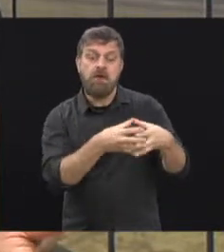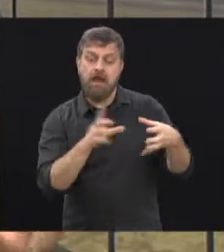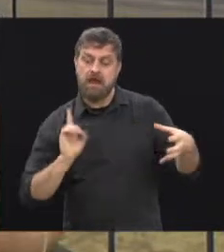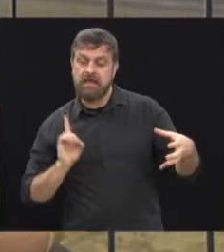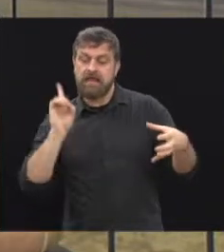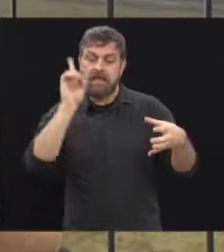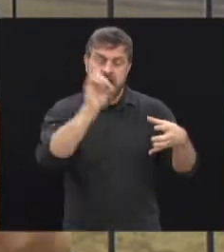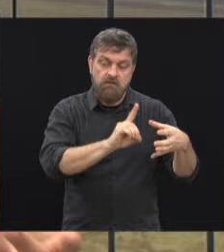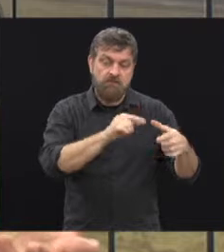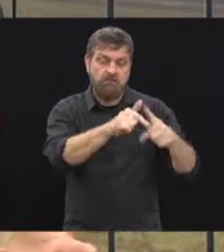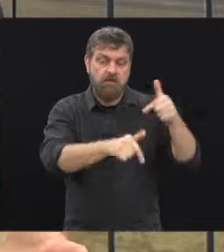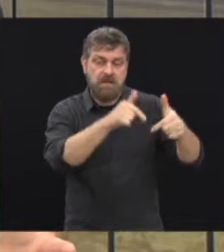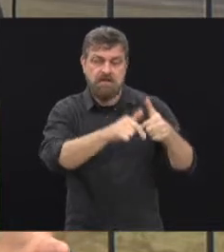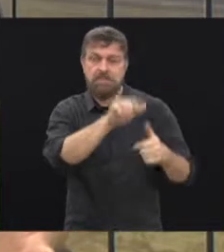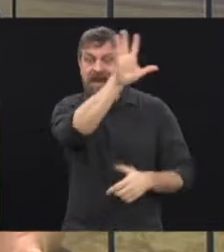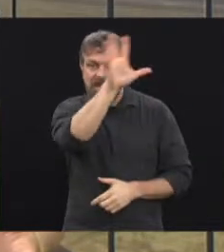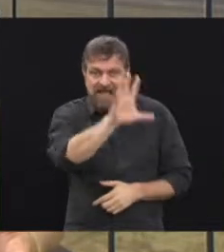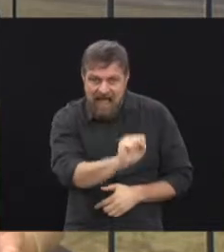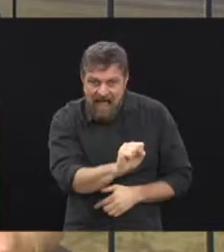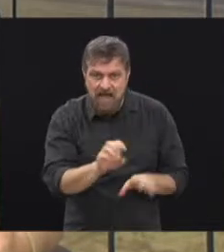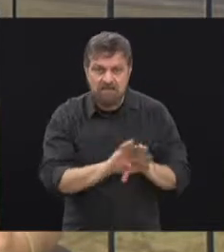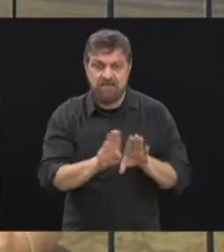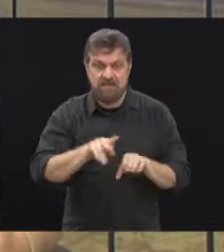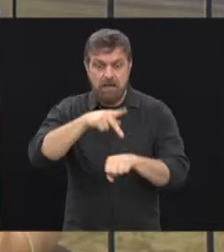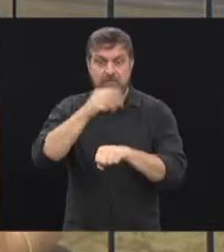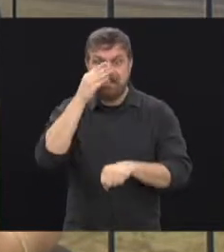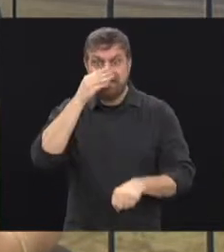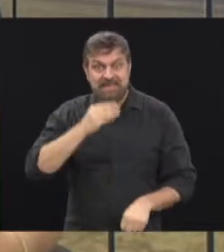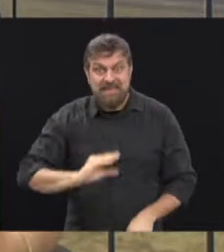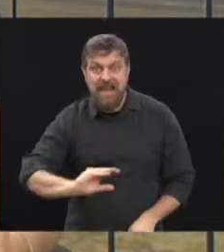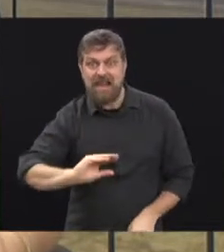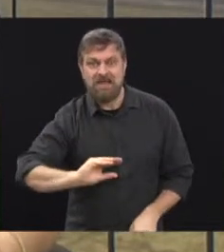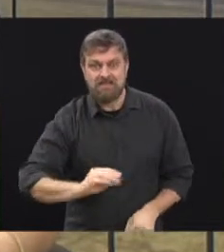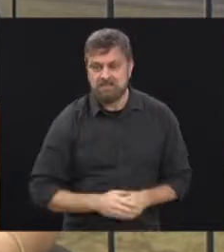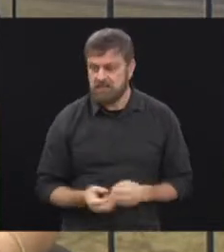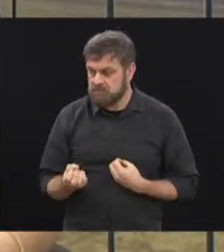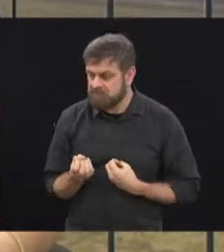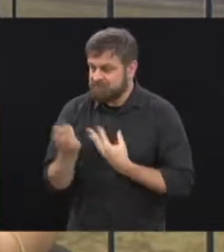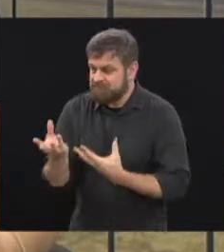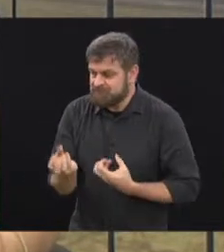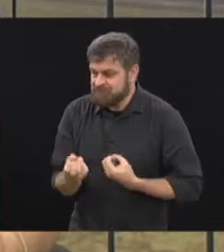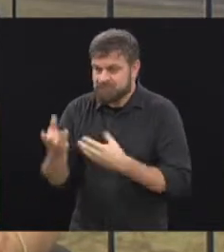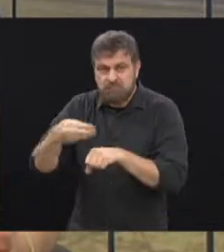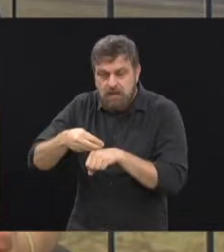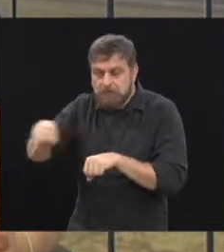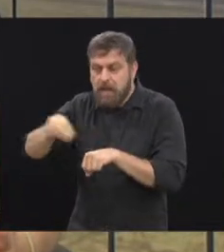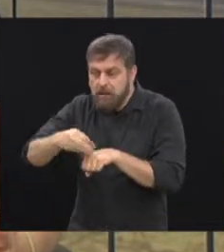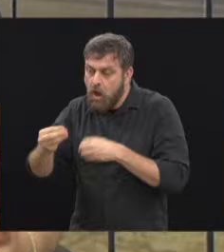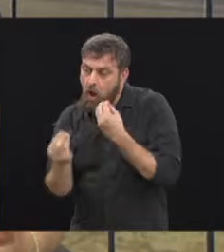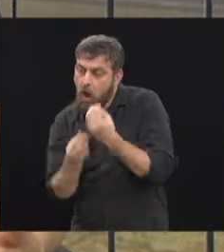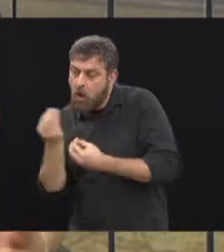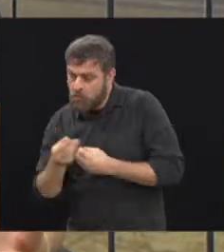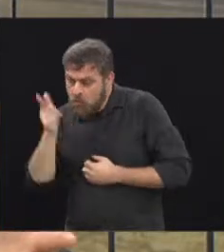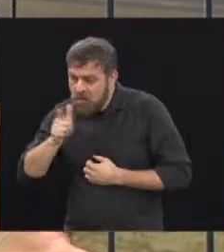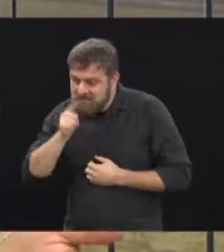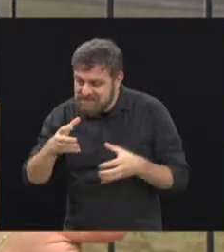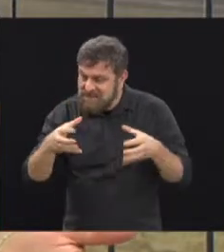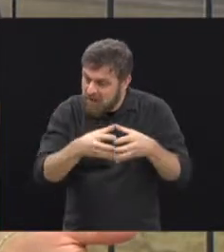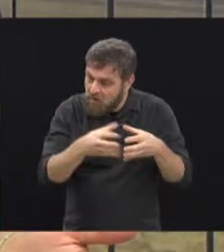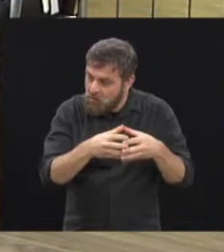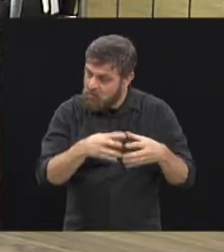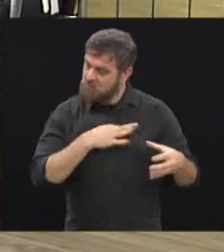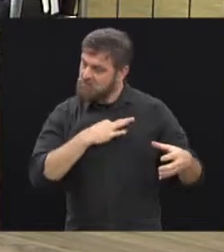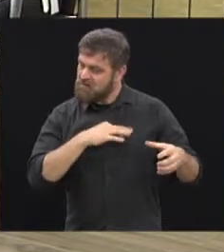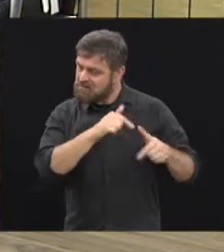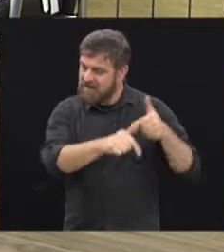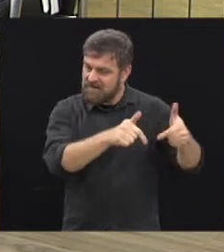no Camboja, na África, Tailândia. Eu comecei a passar, né, para amigos mais próximos o caminho. Até que eu parei para